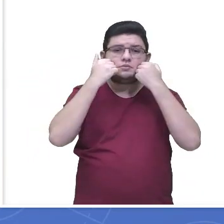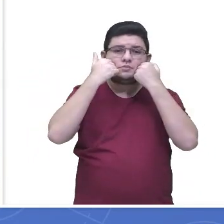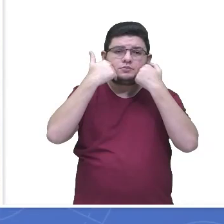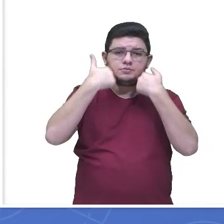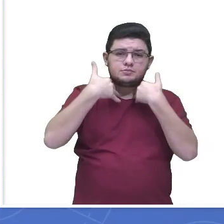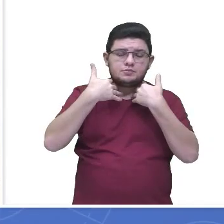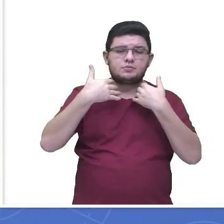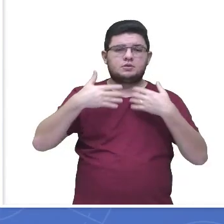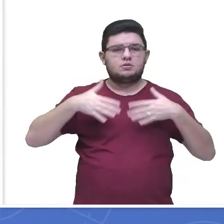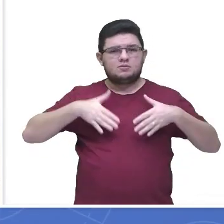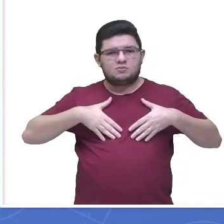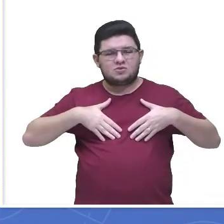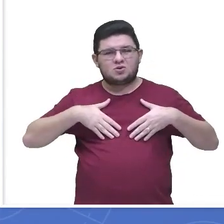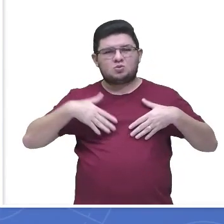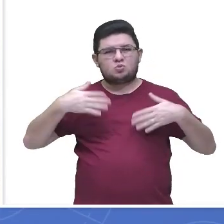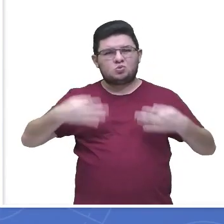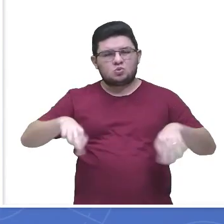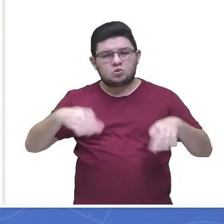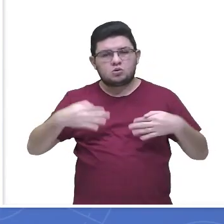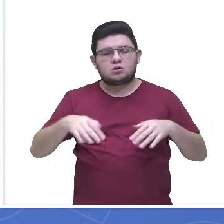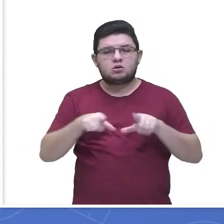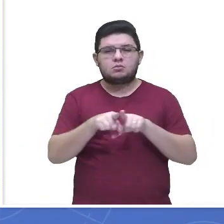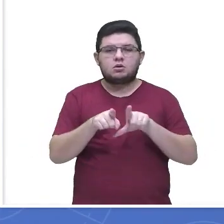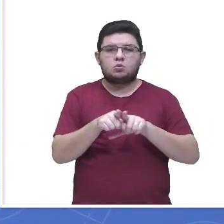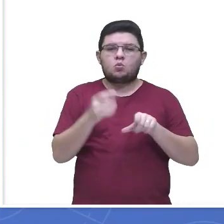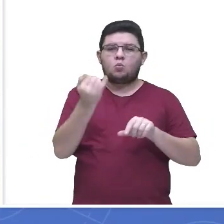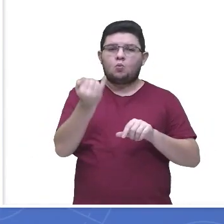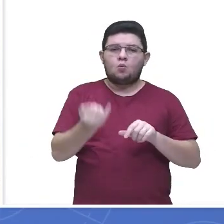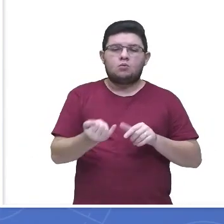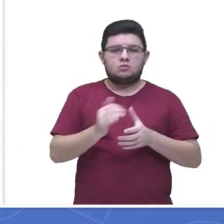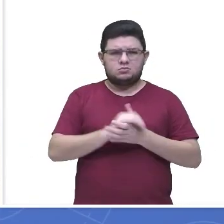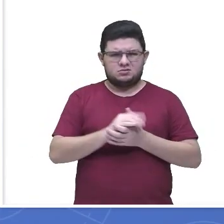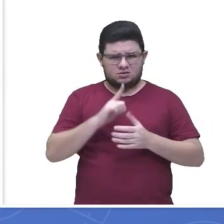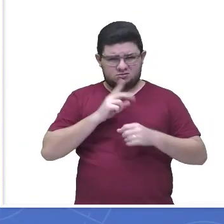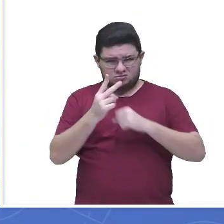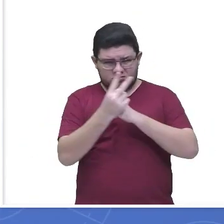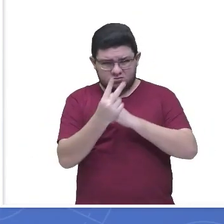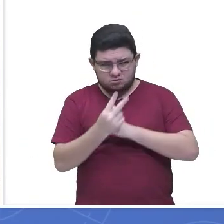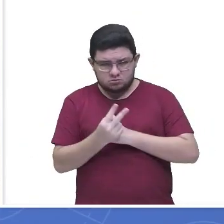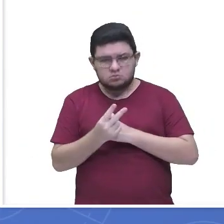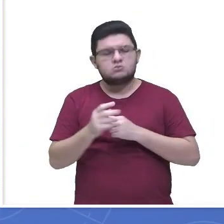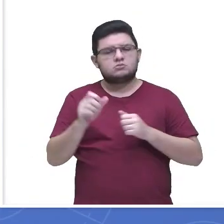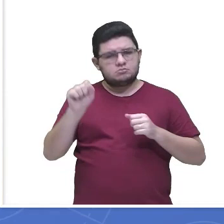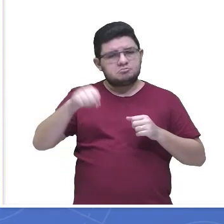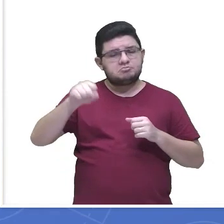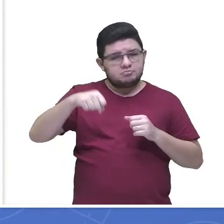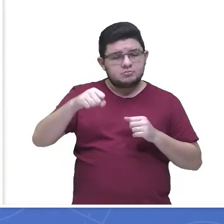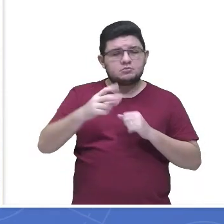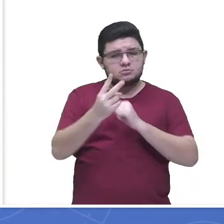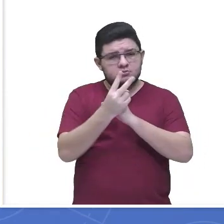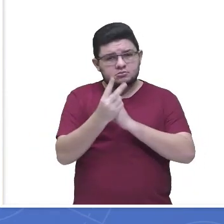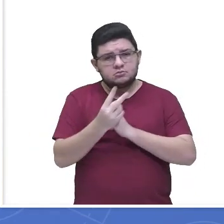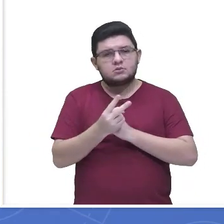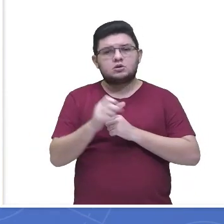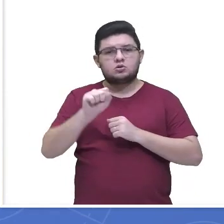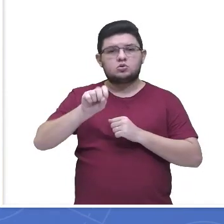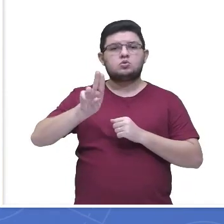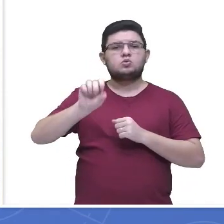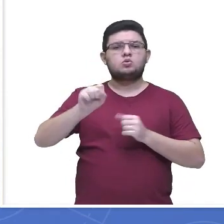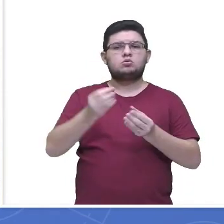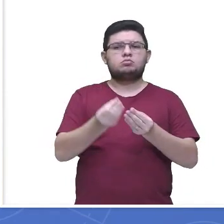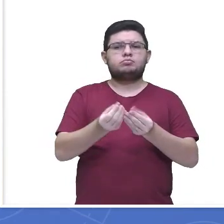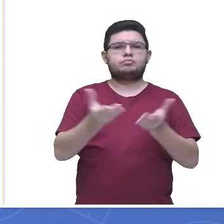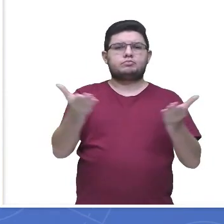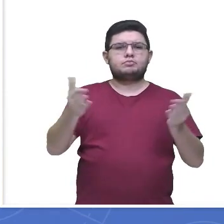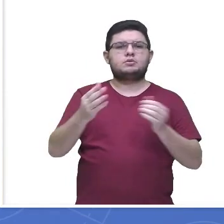no peito e perda de peso. Tem tratamento para tuberculose? Tem. Existe o tratamento oferecido ali pelo SUS também. As